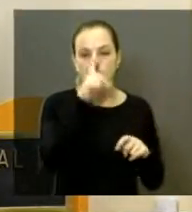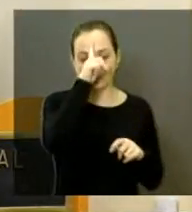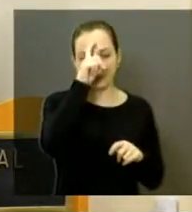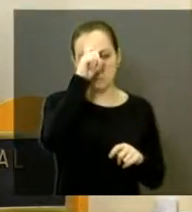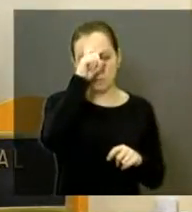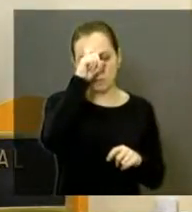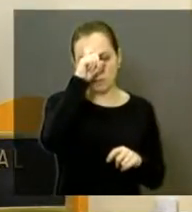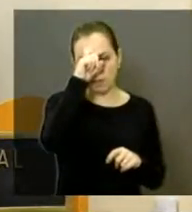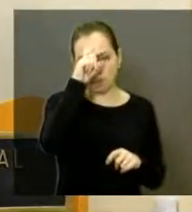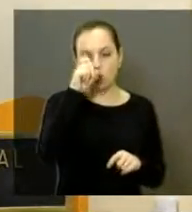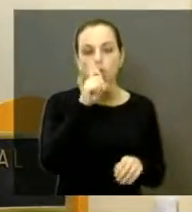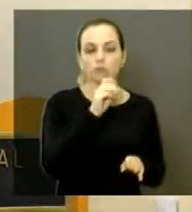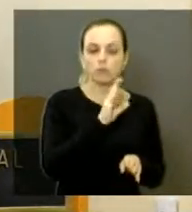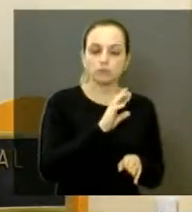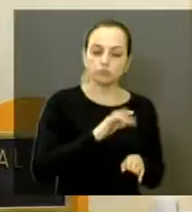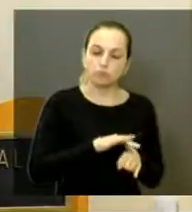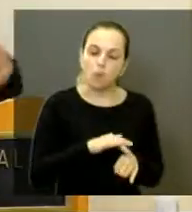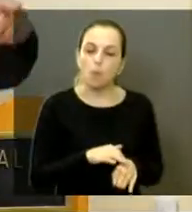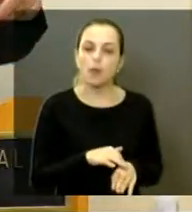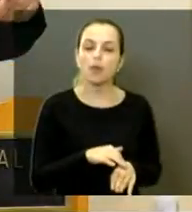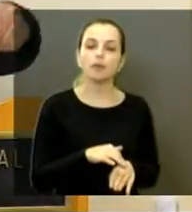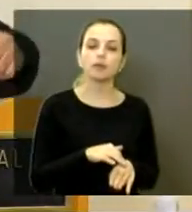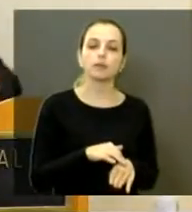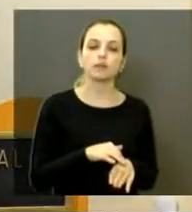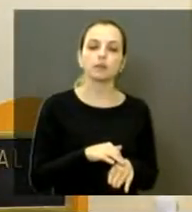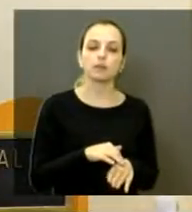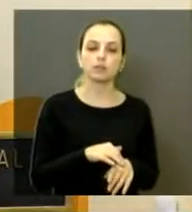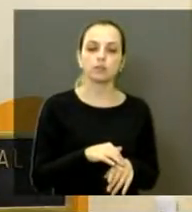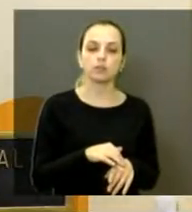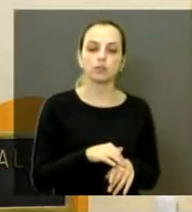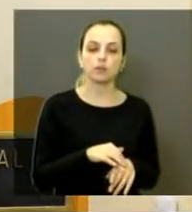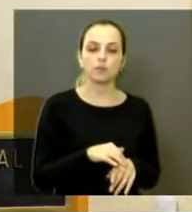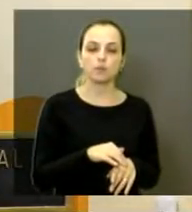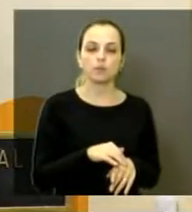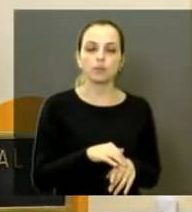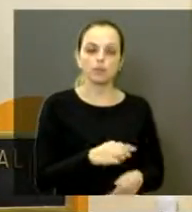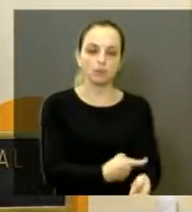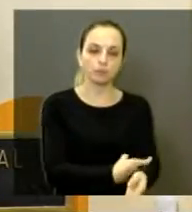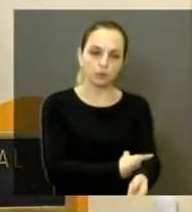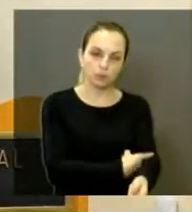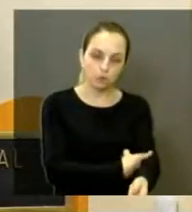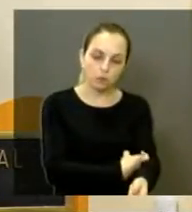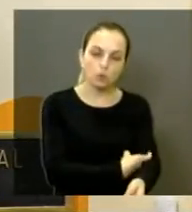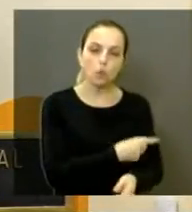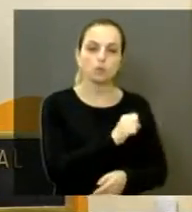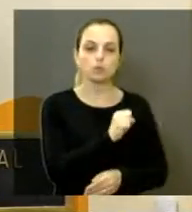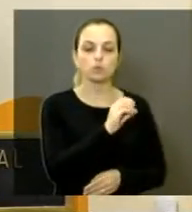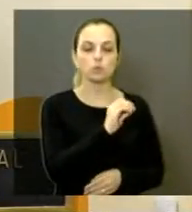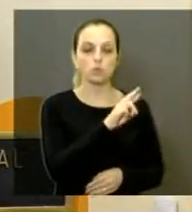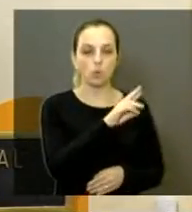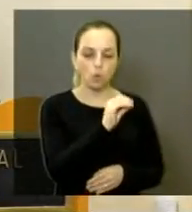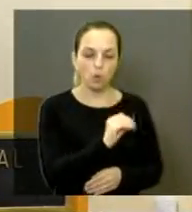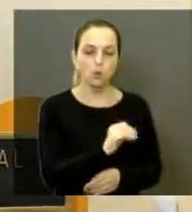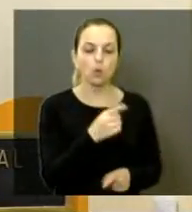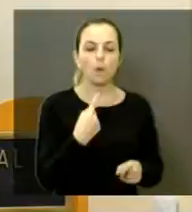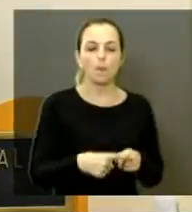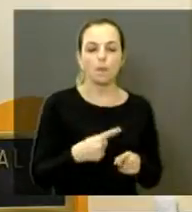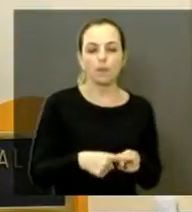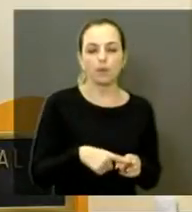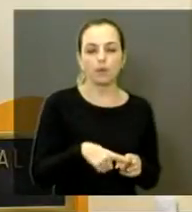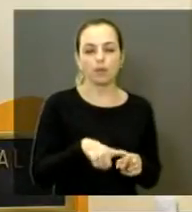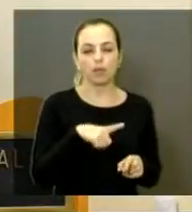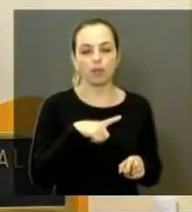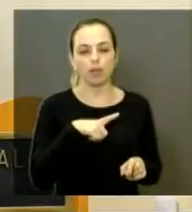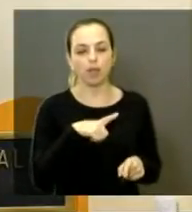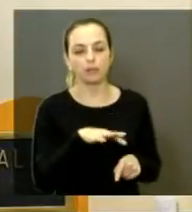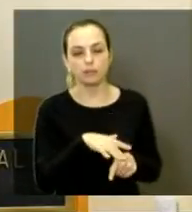viu? Ele mandou uma... ele está tomando soro porque ele está com uma pedreira. Eu até brinquei com ele que ia